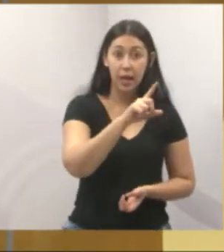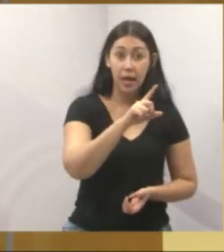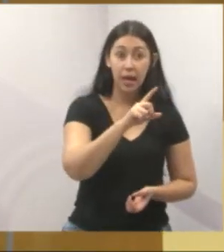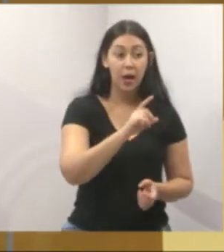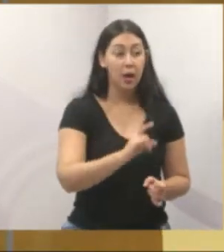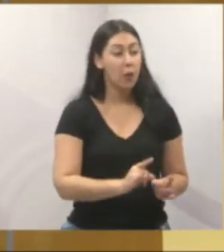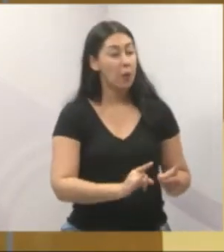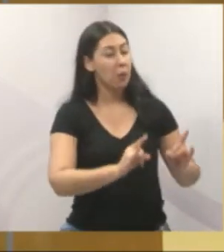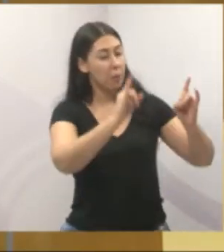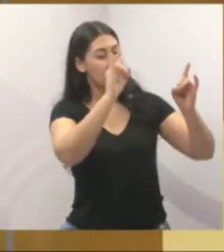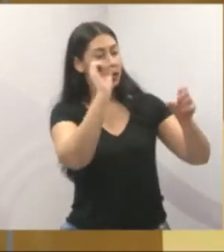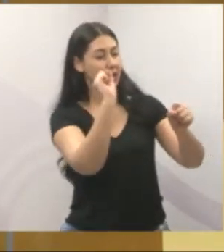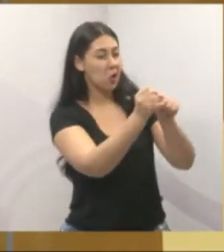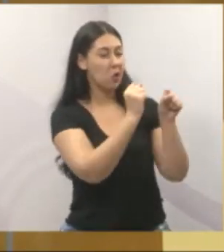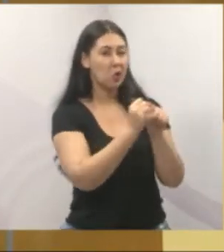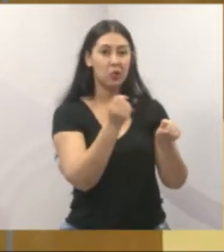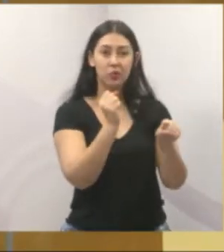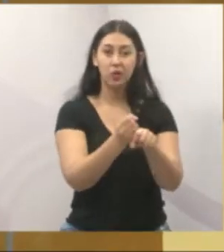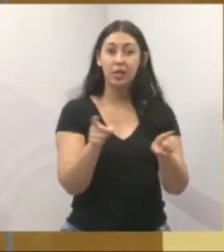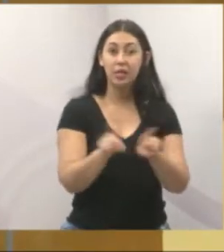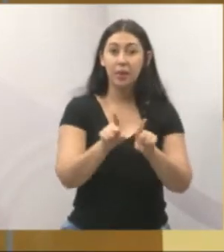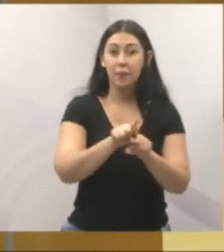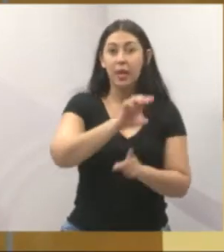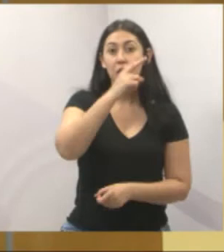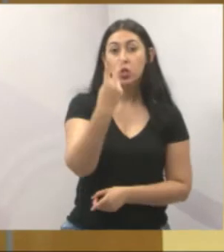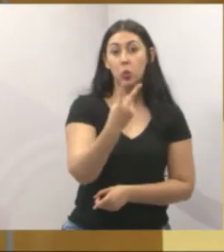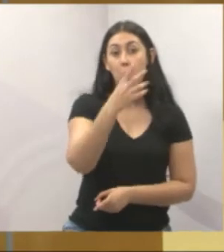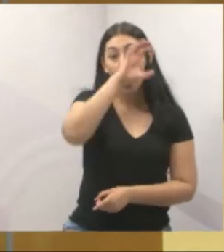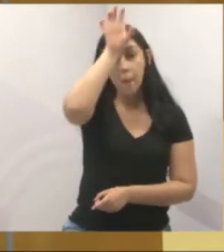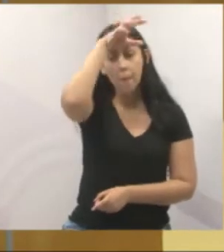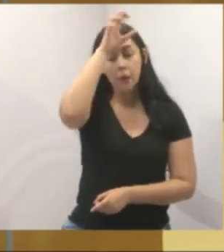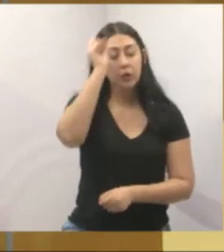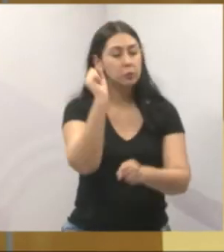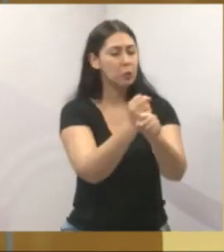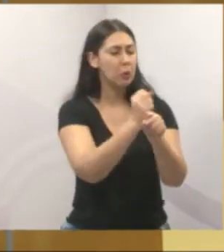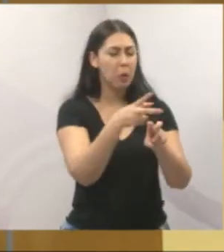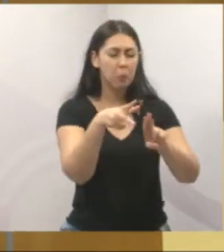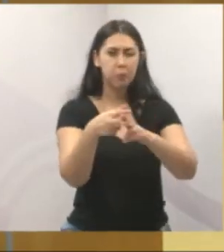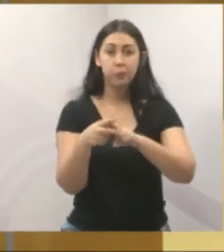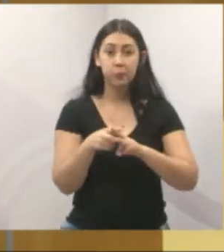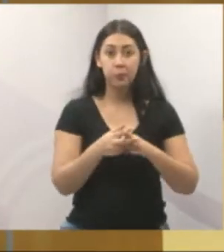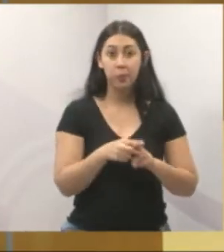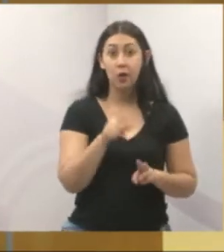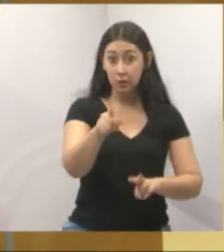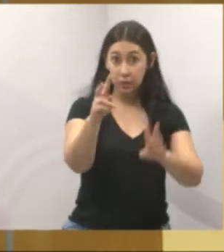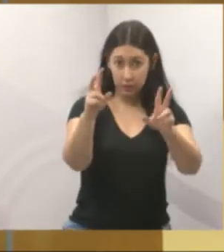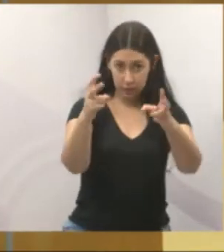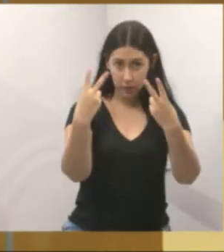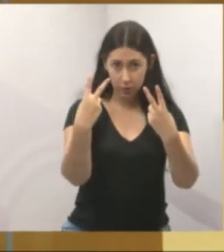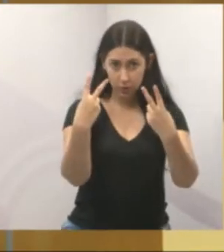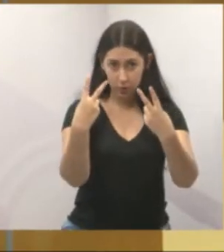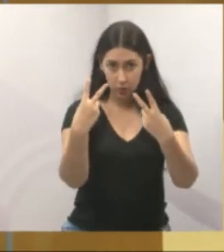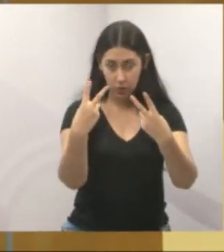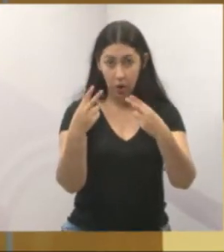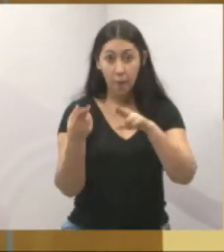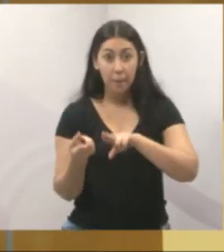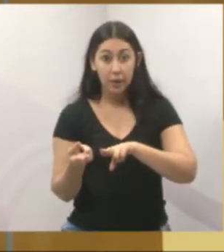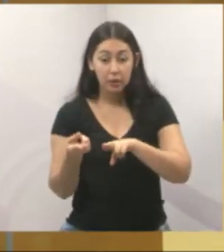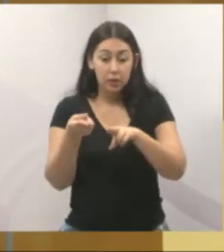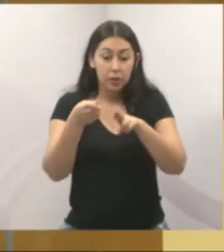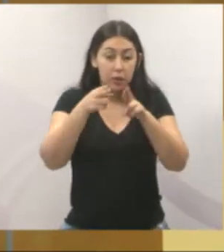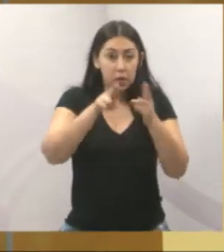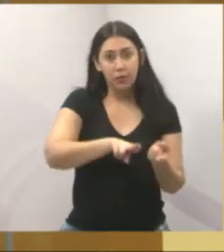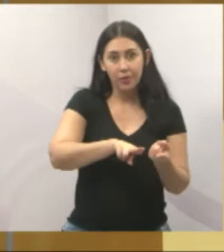prédio, reforma as 2 ambulâncias do particular, e aí, você que está me assistindo, é uma transferência de